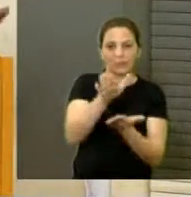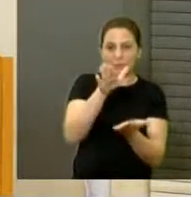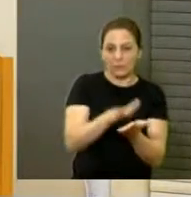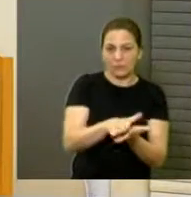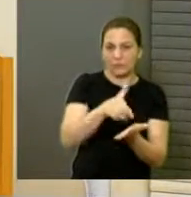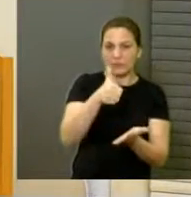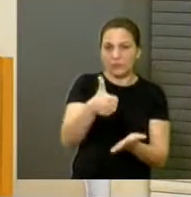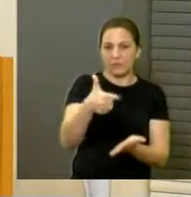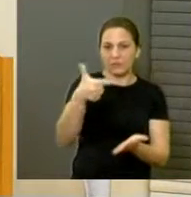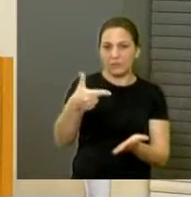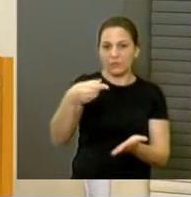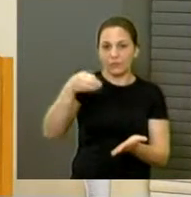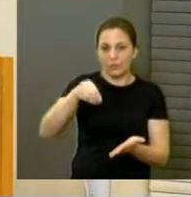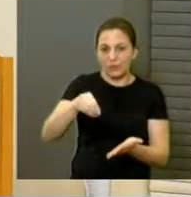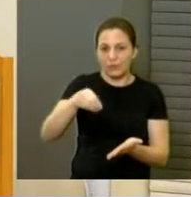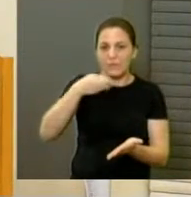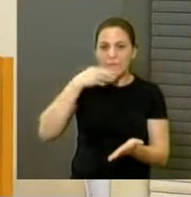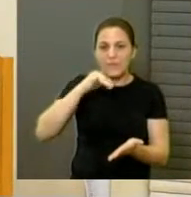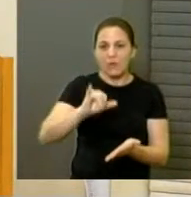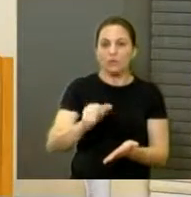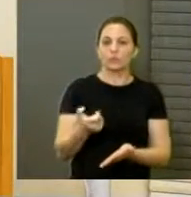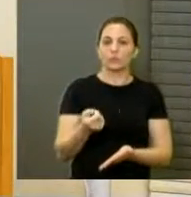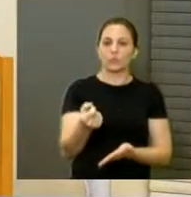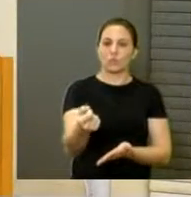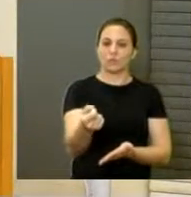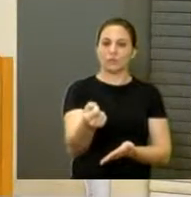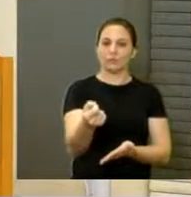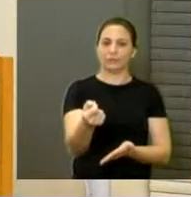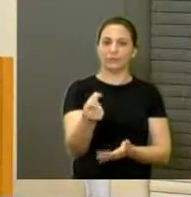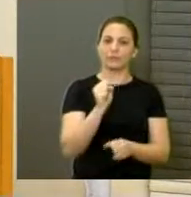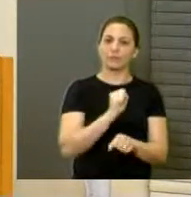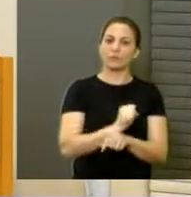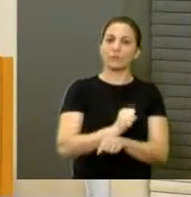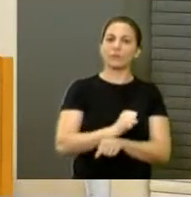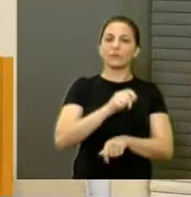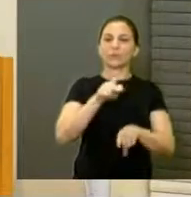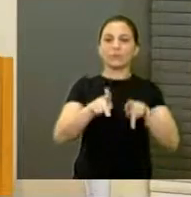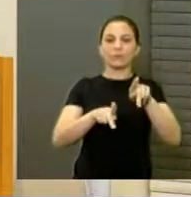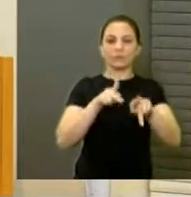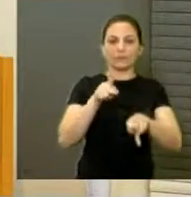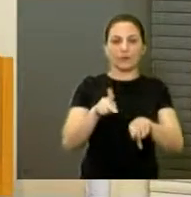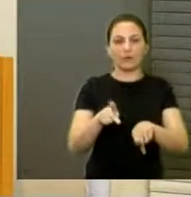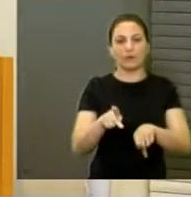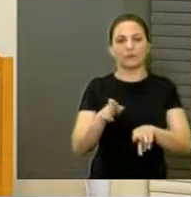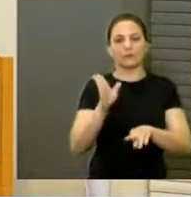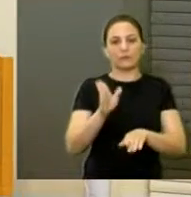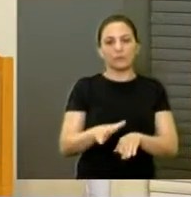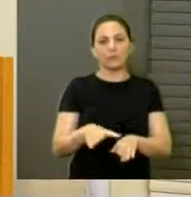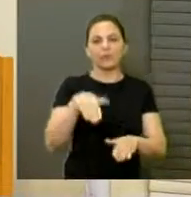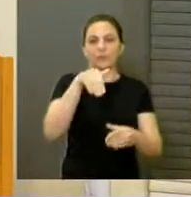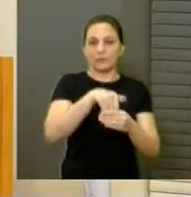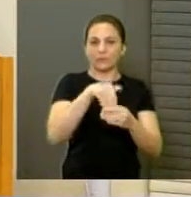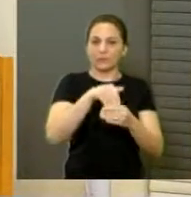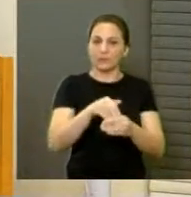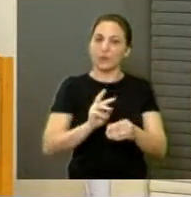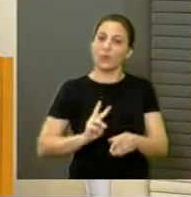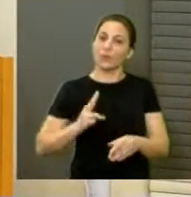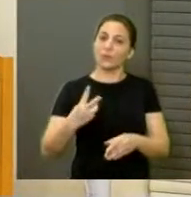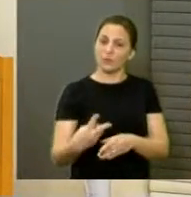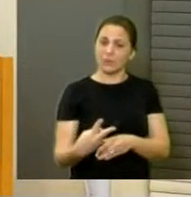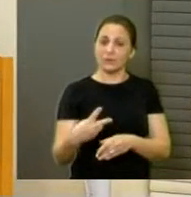120 milhões. Isso, eu espero que o povo, agora nas eleições,